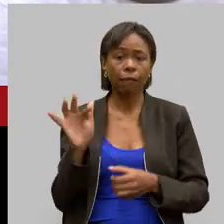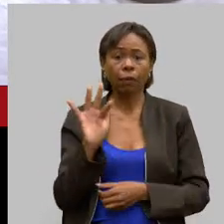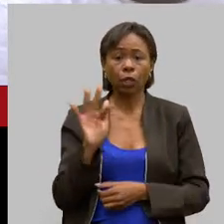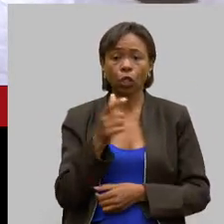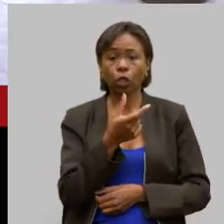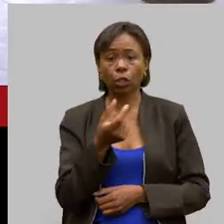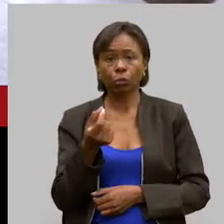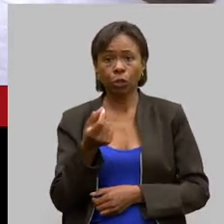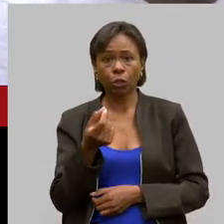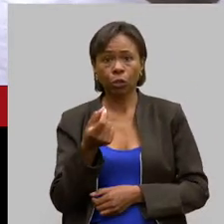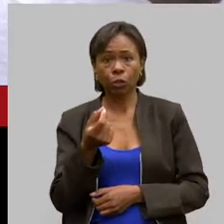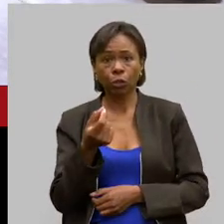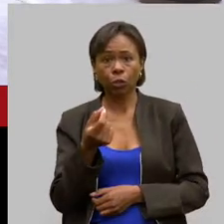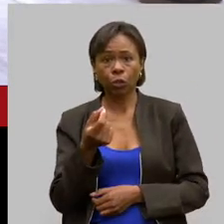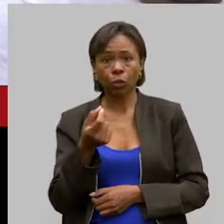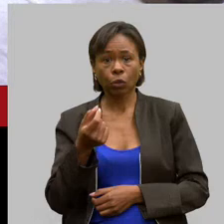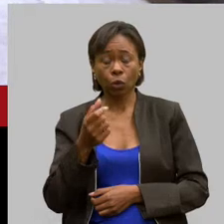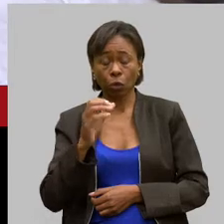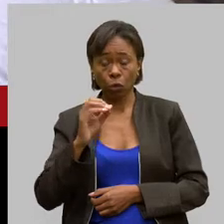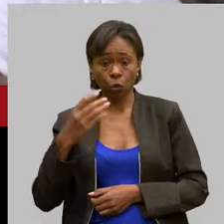sancionada a Lei